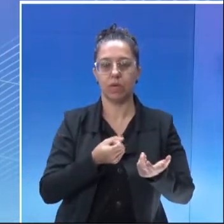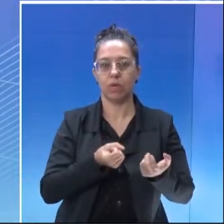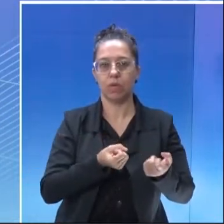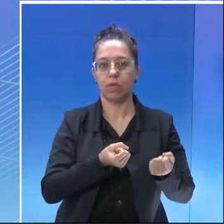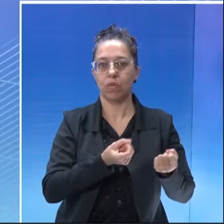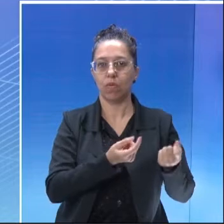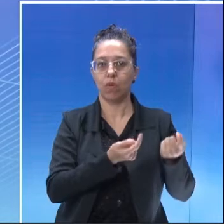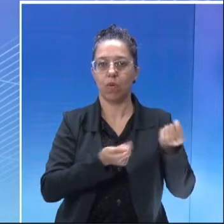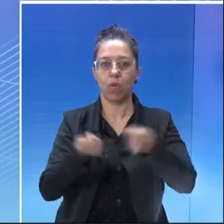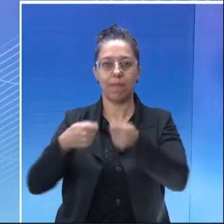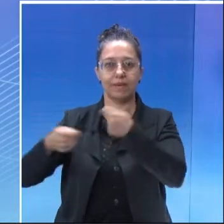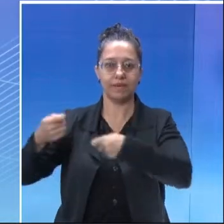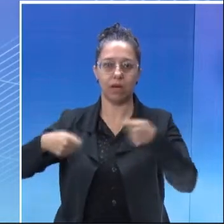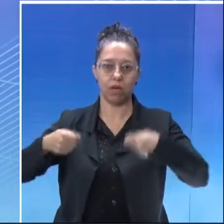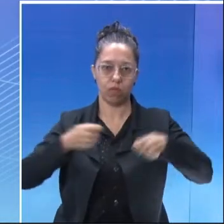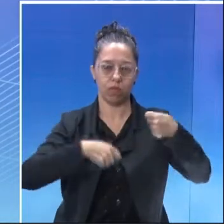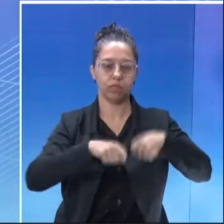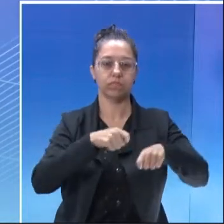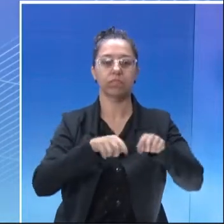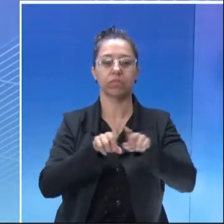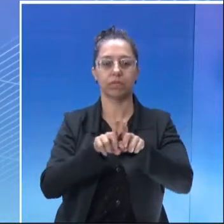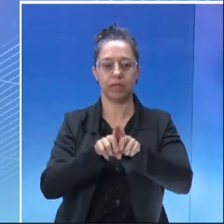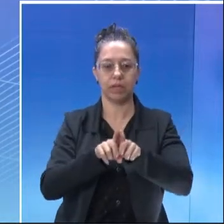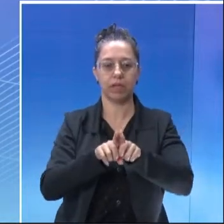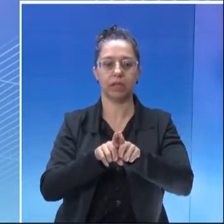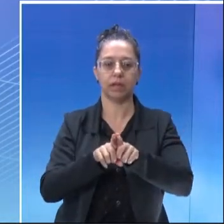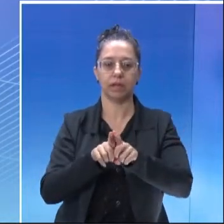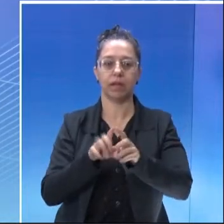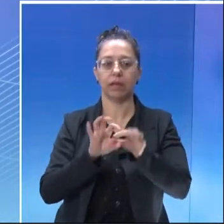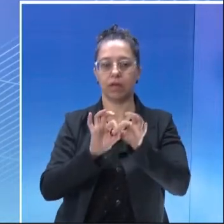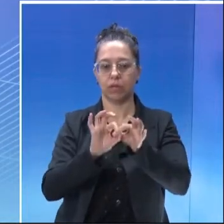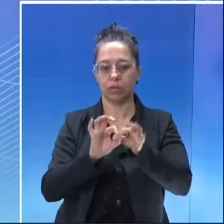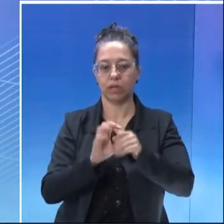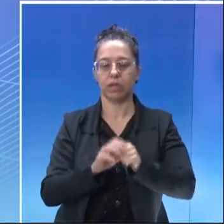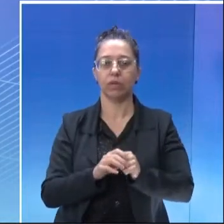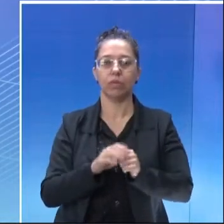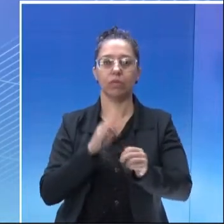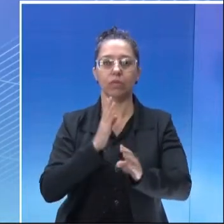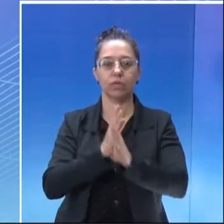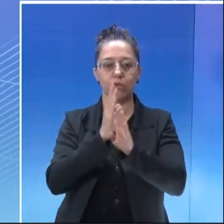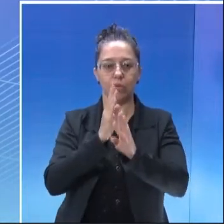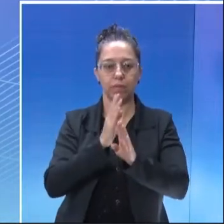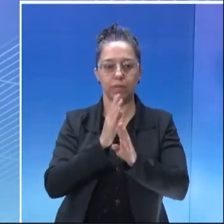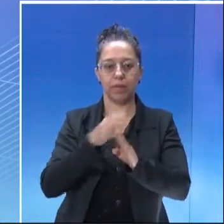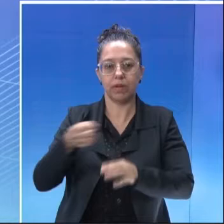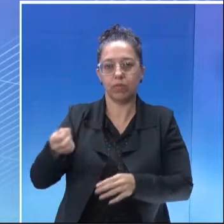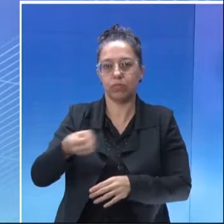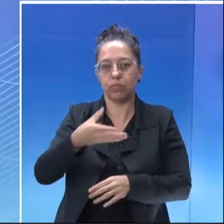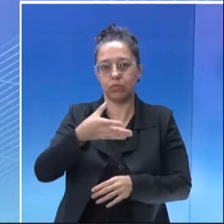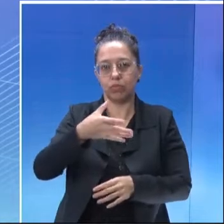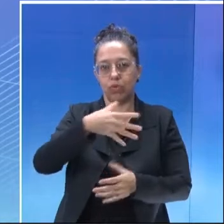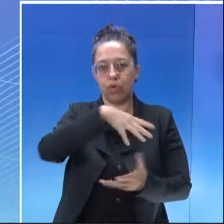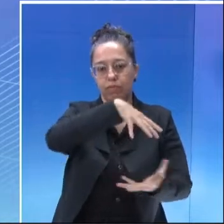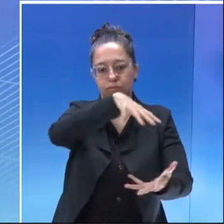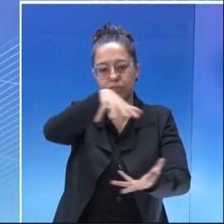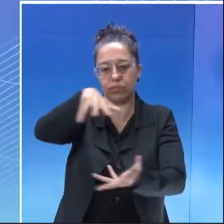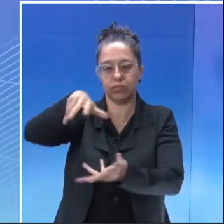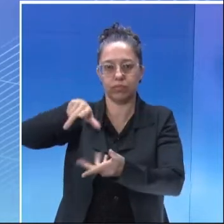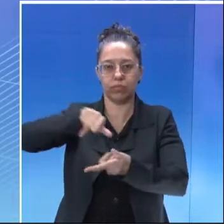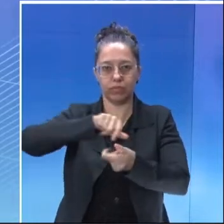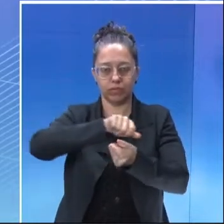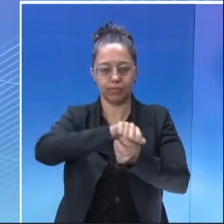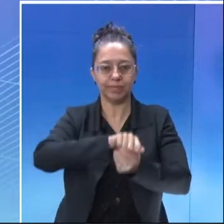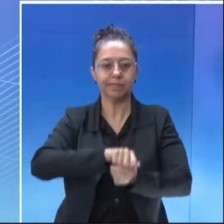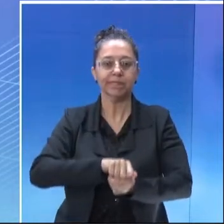Burguesa, que também está junto aí com o novo mundo, com o descobrimento do novo mundo, porque são eles que fazem as grandes